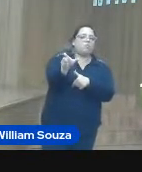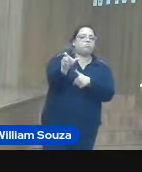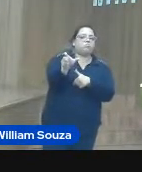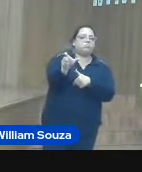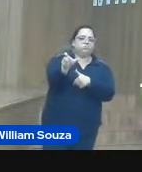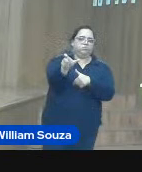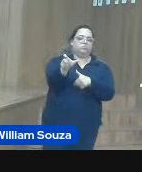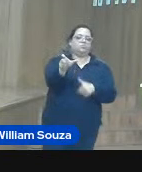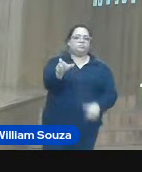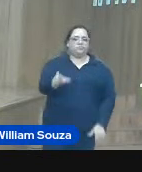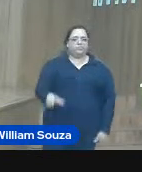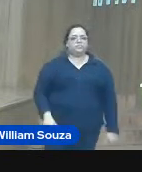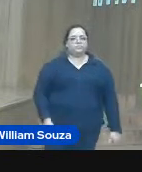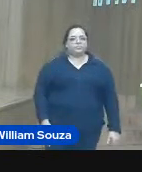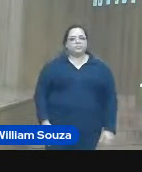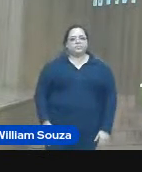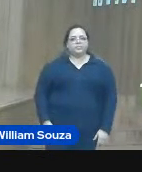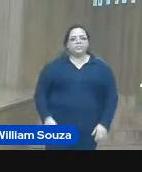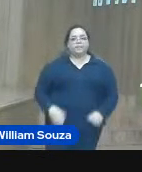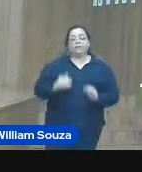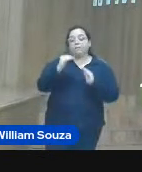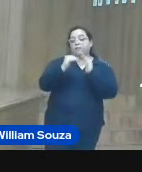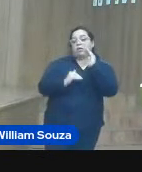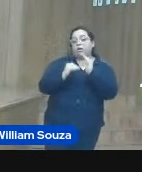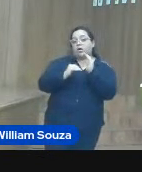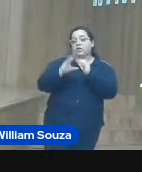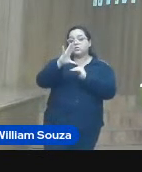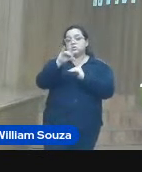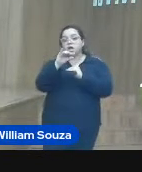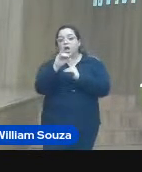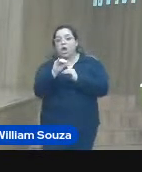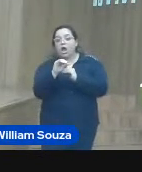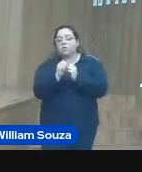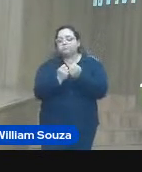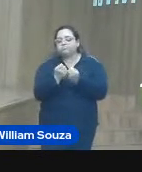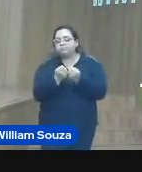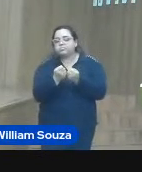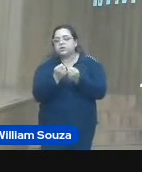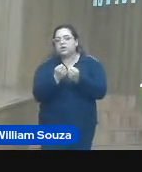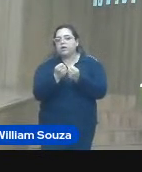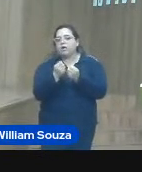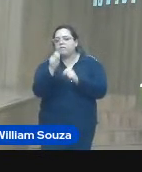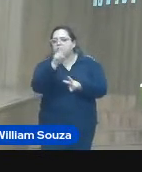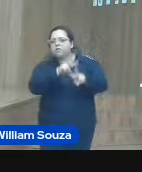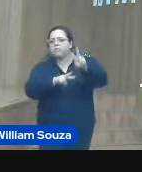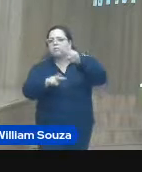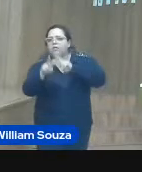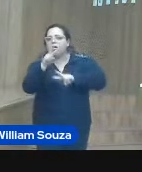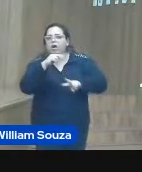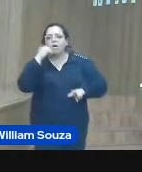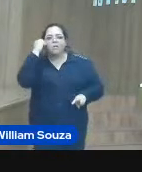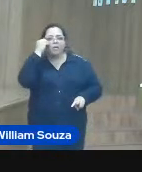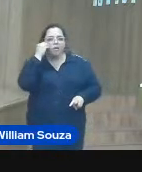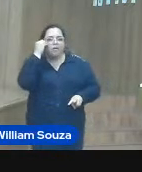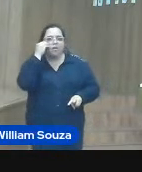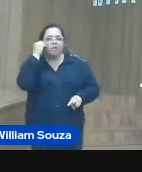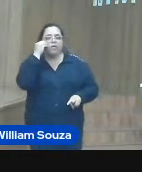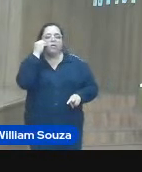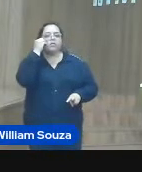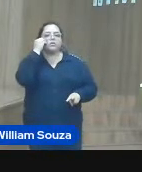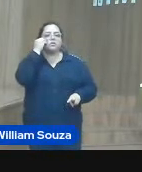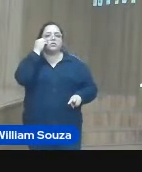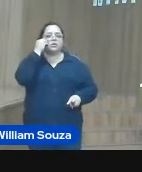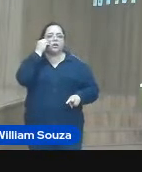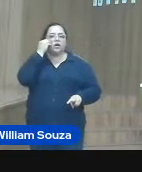Menos ciência do controle, da norma, desenvolvimento. Vamos olhar mais para as experiências de vida, para o que é real um